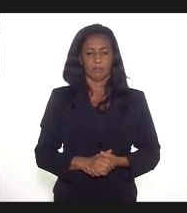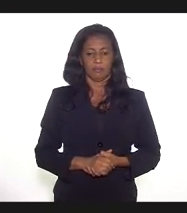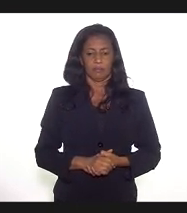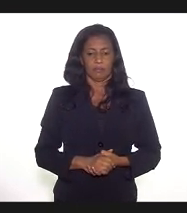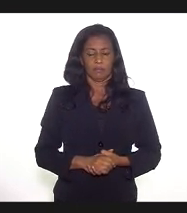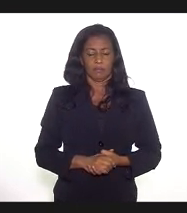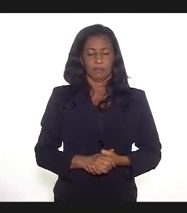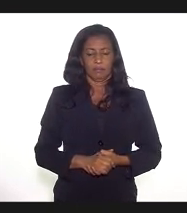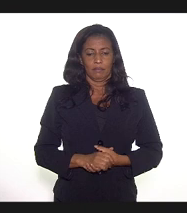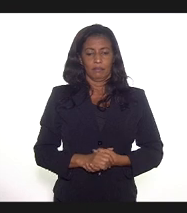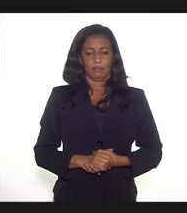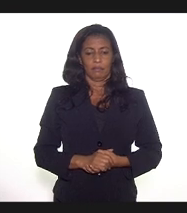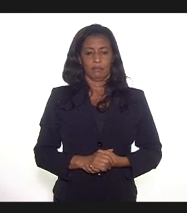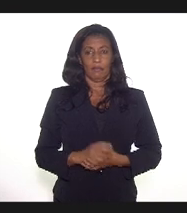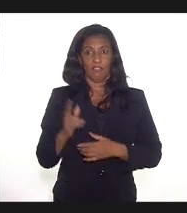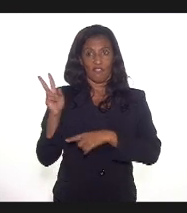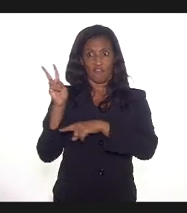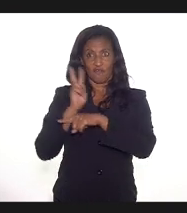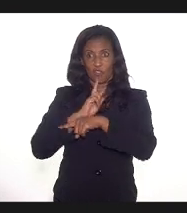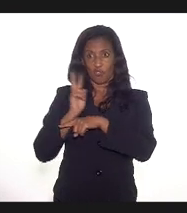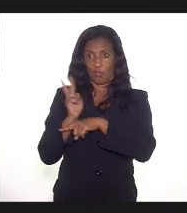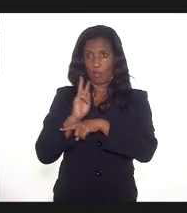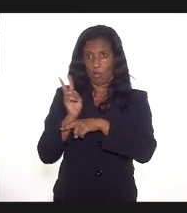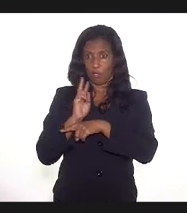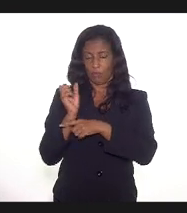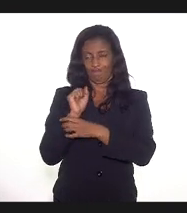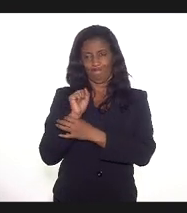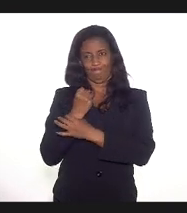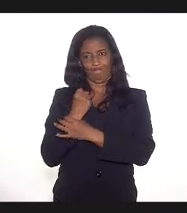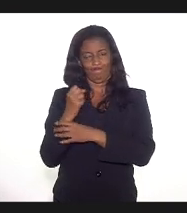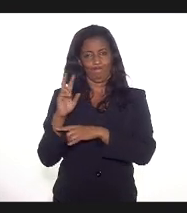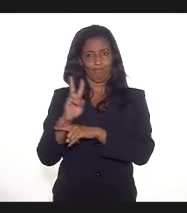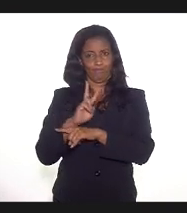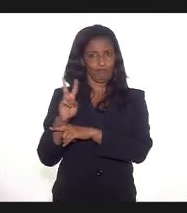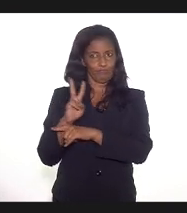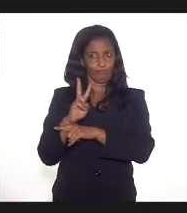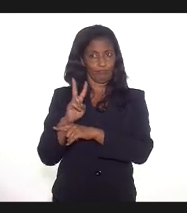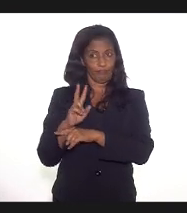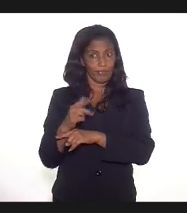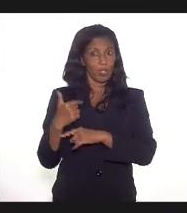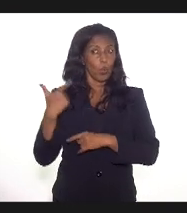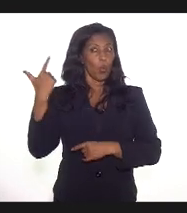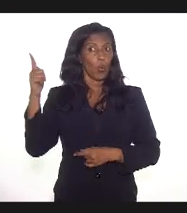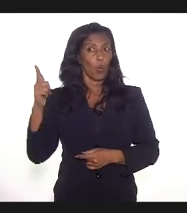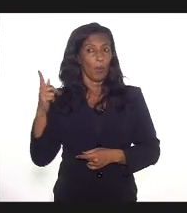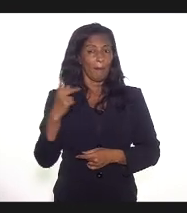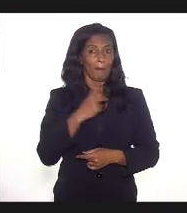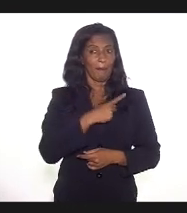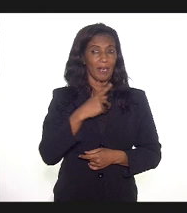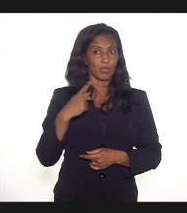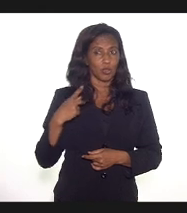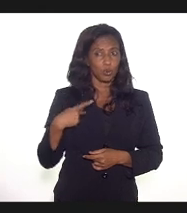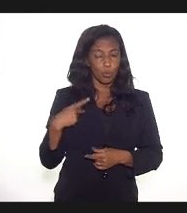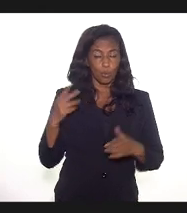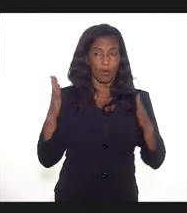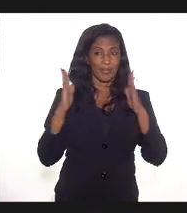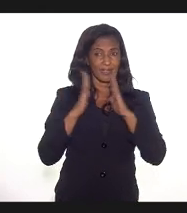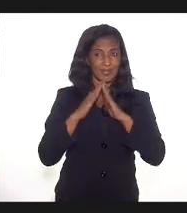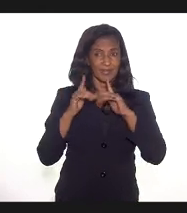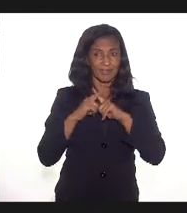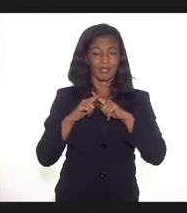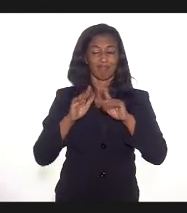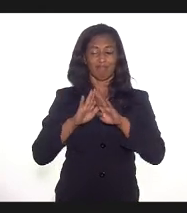daqueles que são vigilantes e outro. Os pastores, as igrejas estão